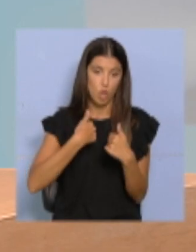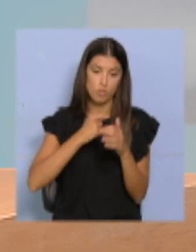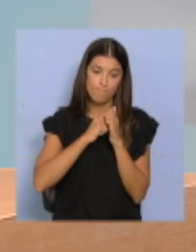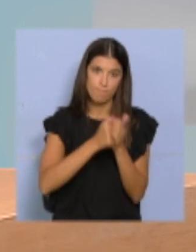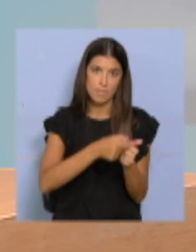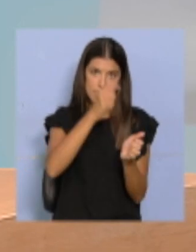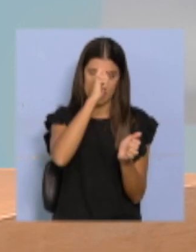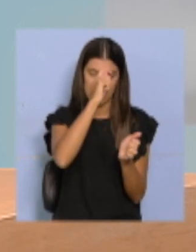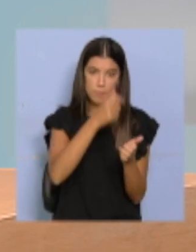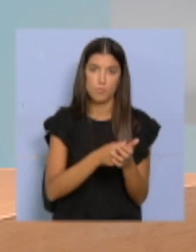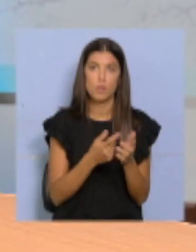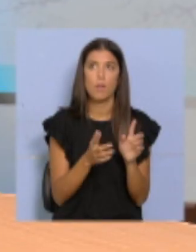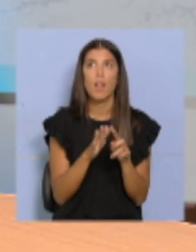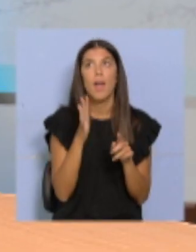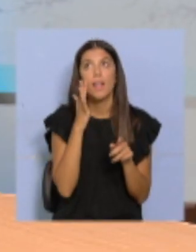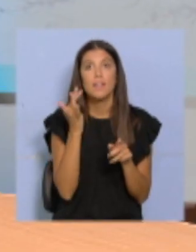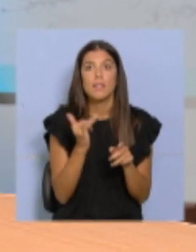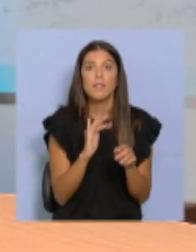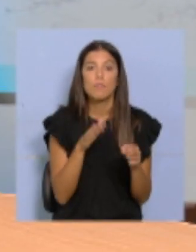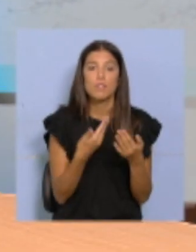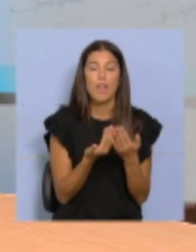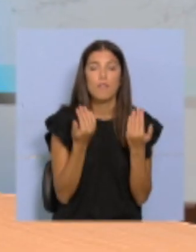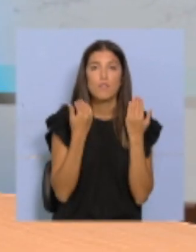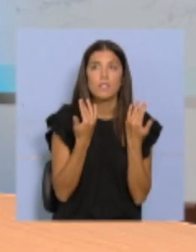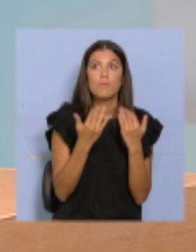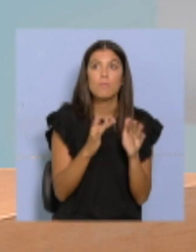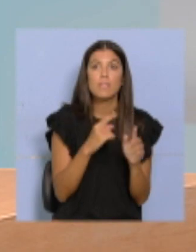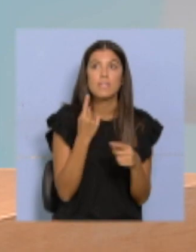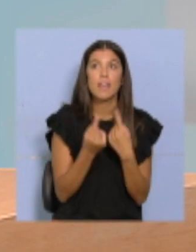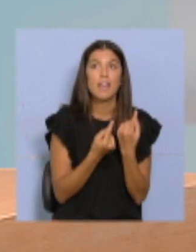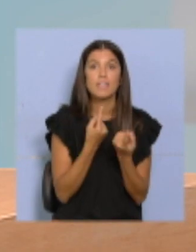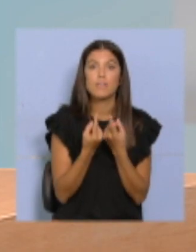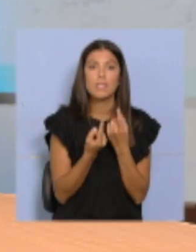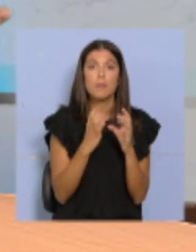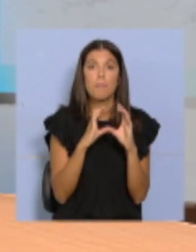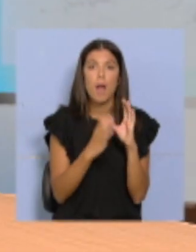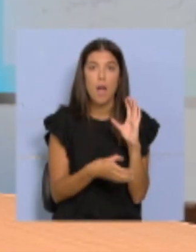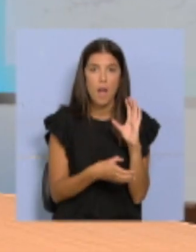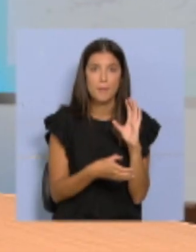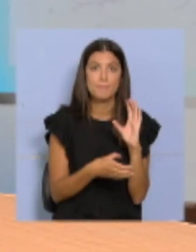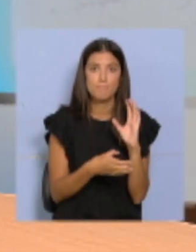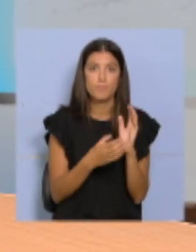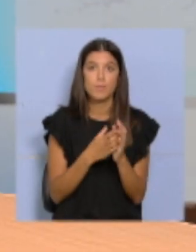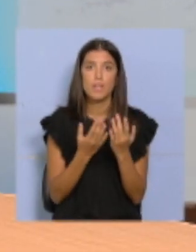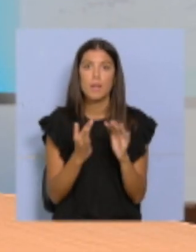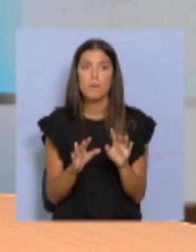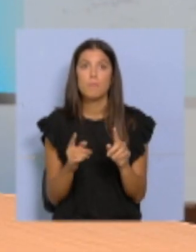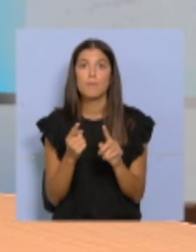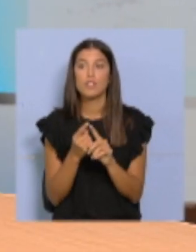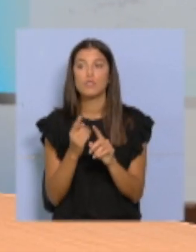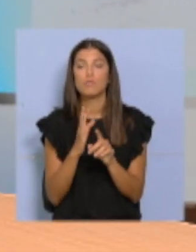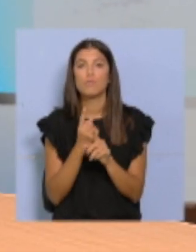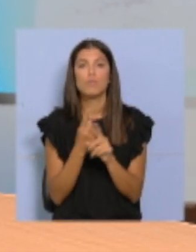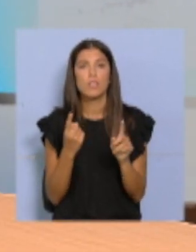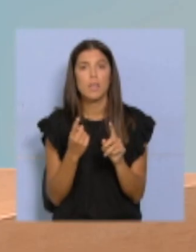esta tentativa de passar a informação que muitas vezes não... Mas por dificuldade do acolhimento da informação dos meios de comunicação social?